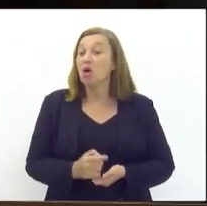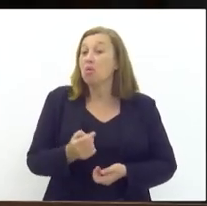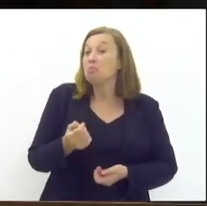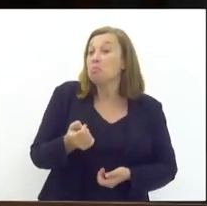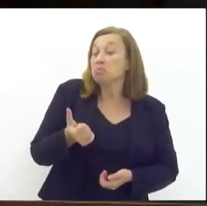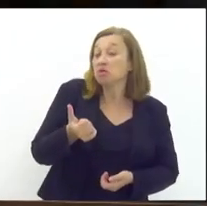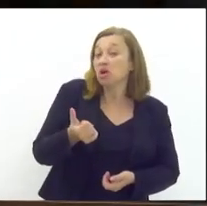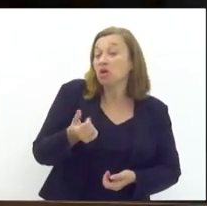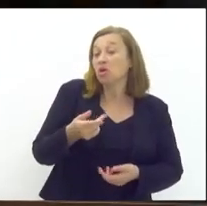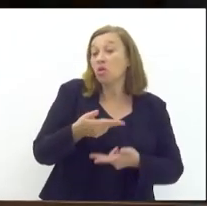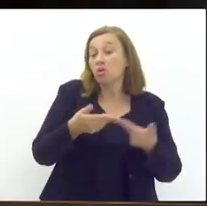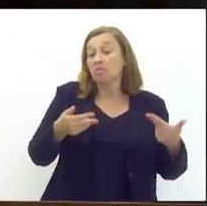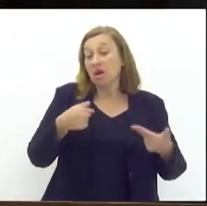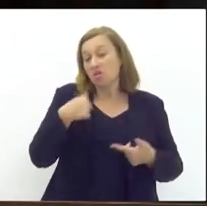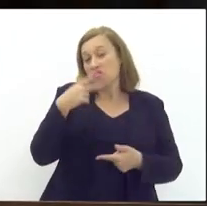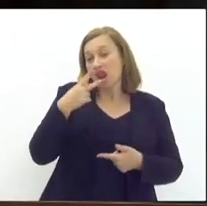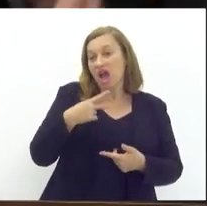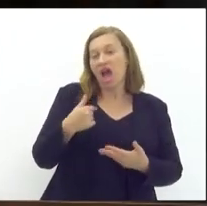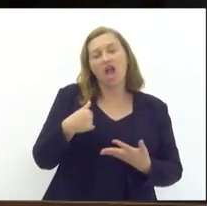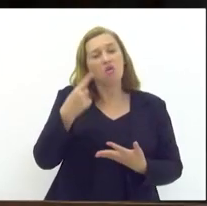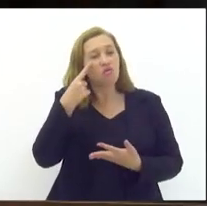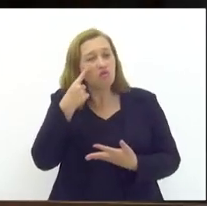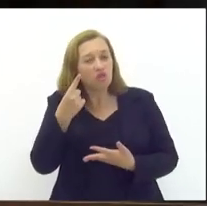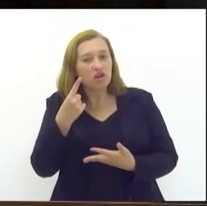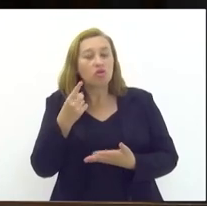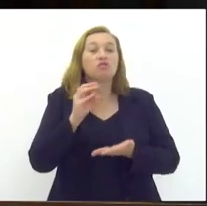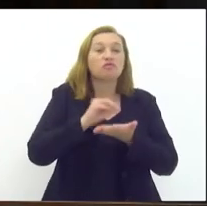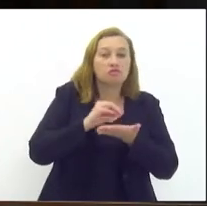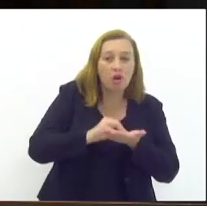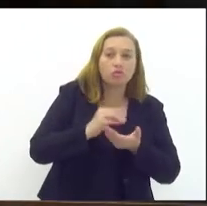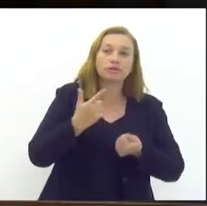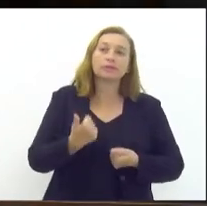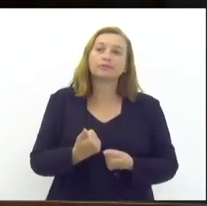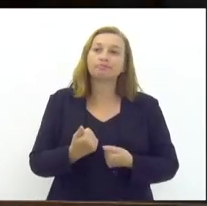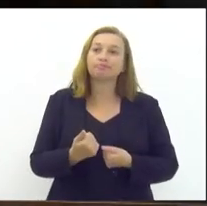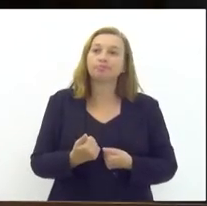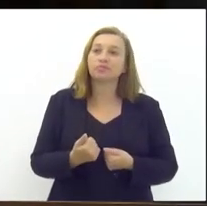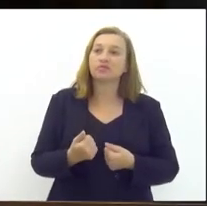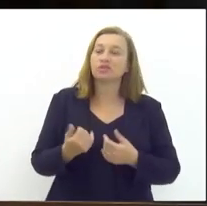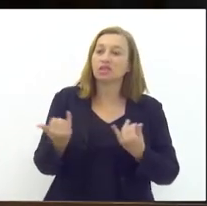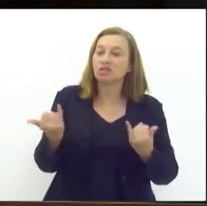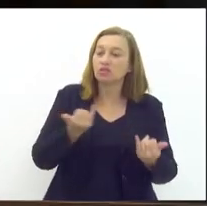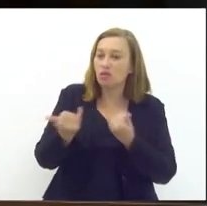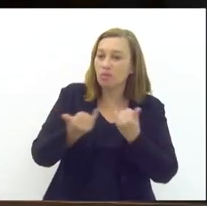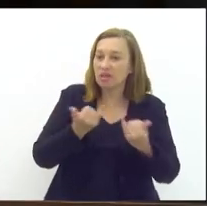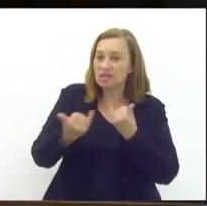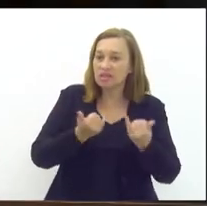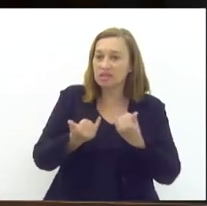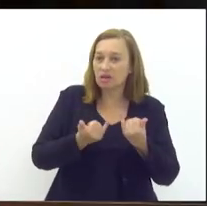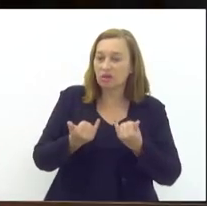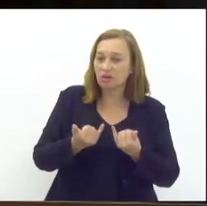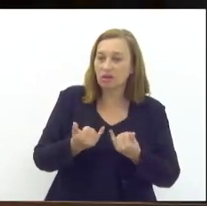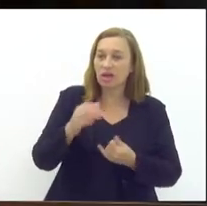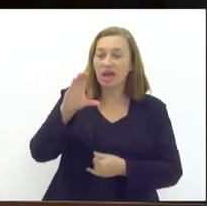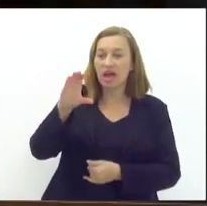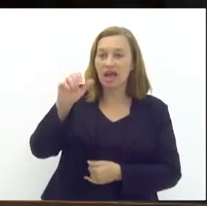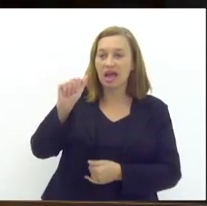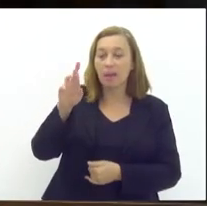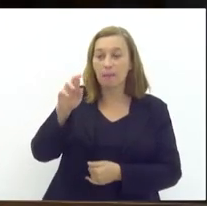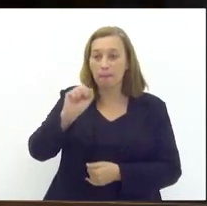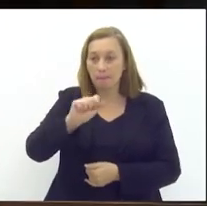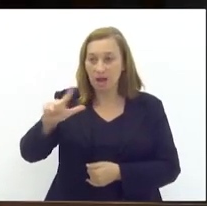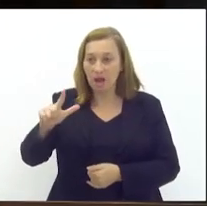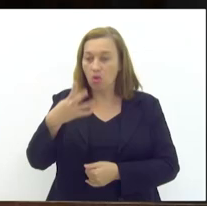e aí eu vou pegar os pontos que ficaram em aberto que tem dados da fundação Dom Cabral que apresenta aqui 40% da população